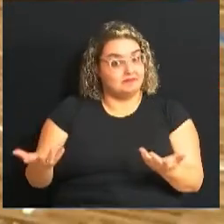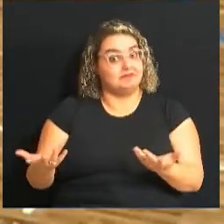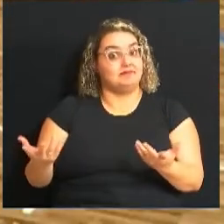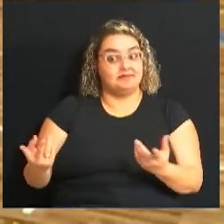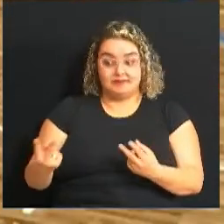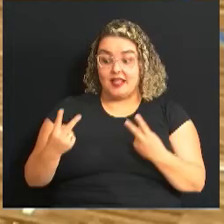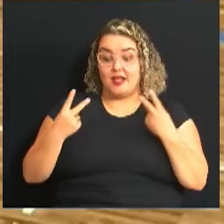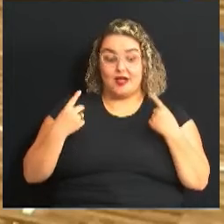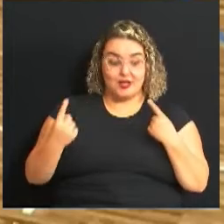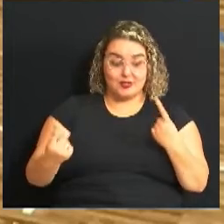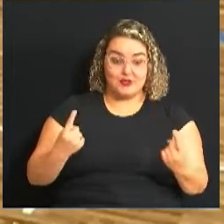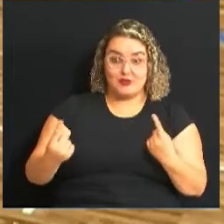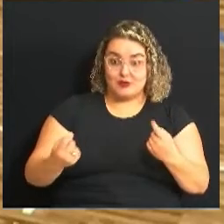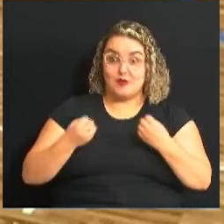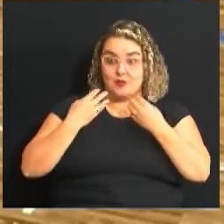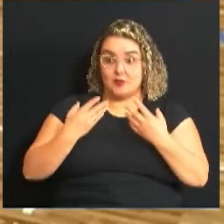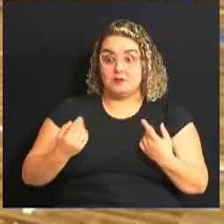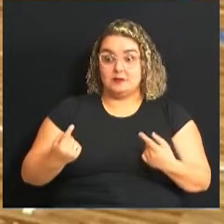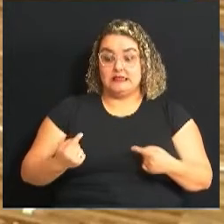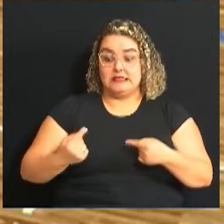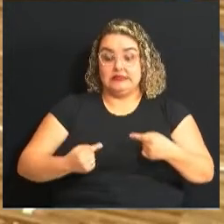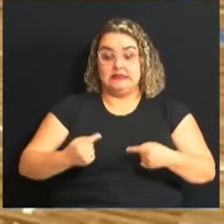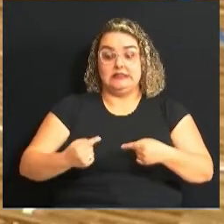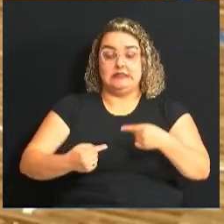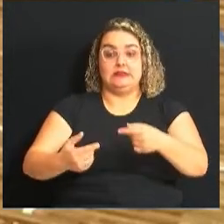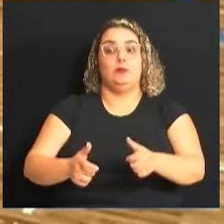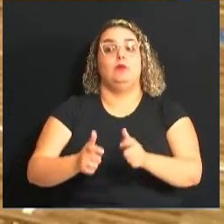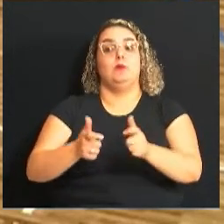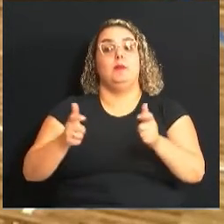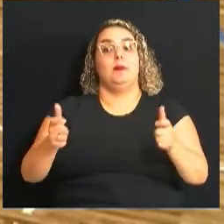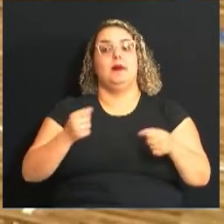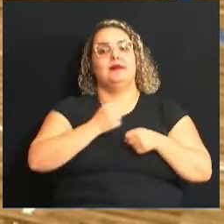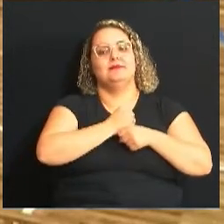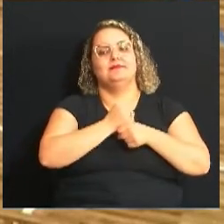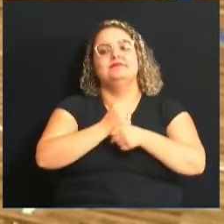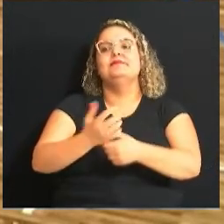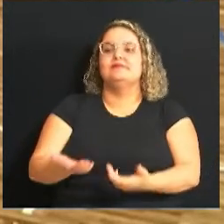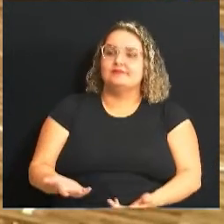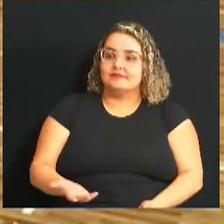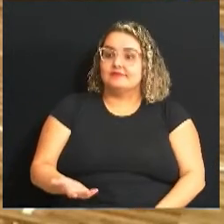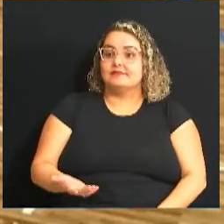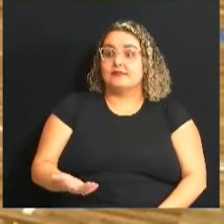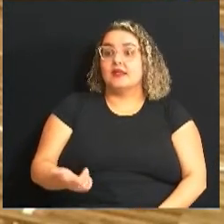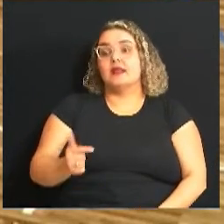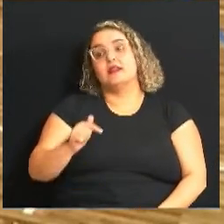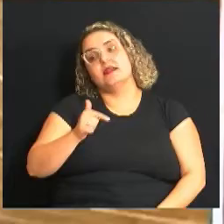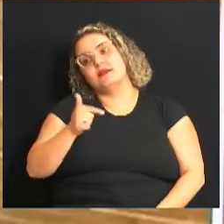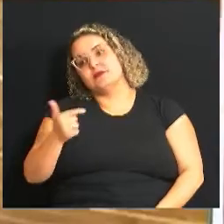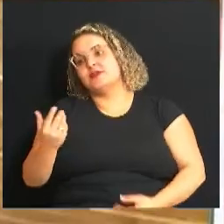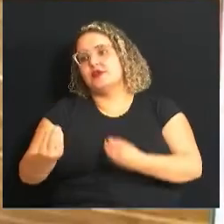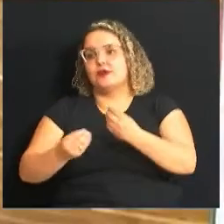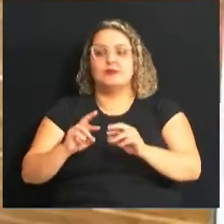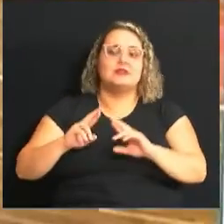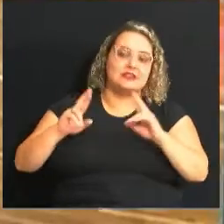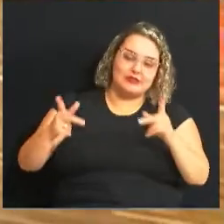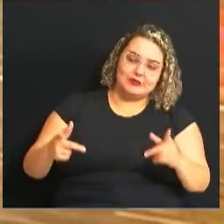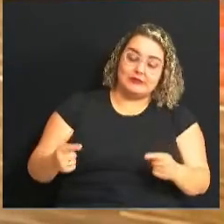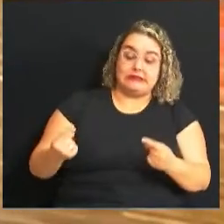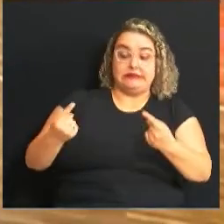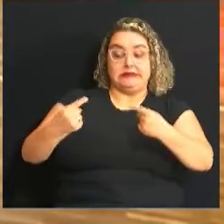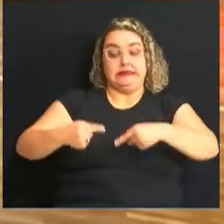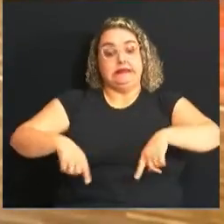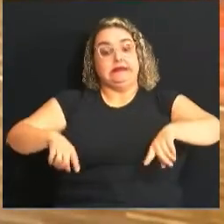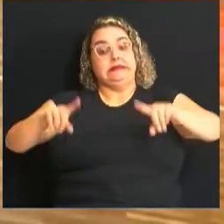Uma rivalidade que vem crescendo nos últimos anos. E como não poderia ser diferente, o duelo